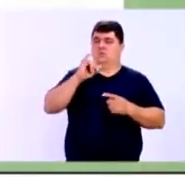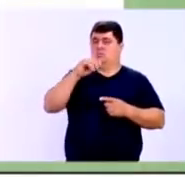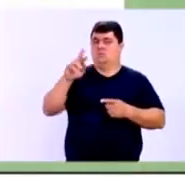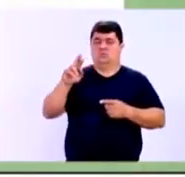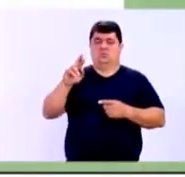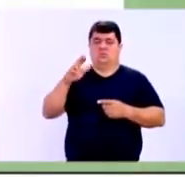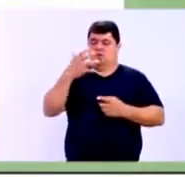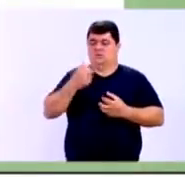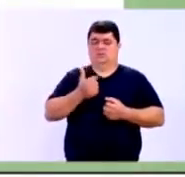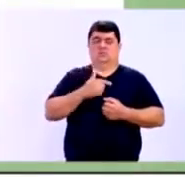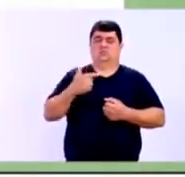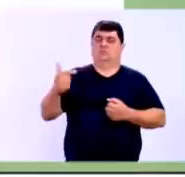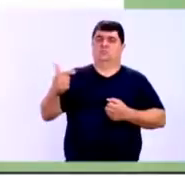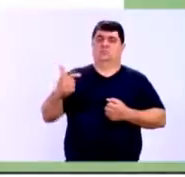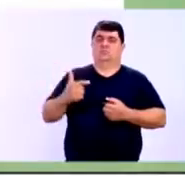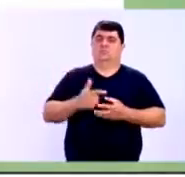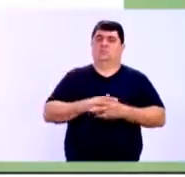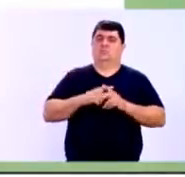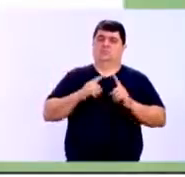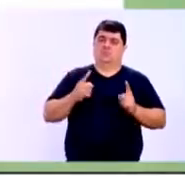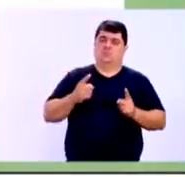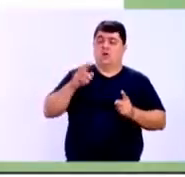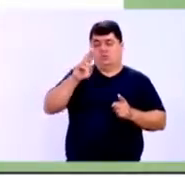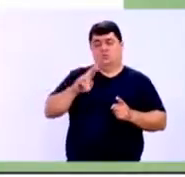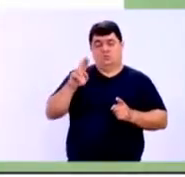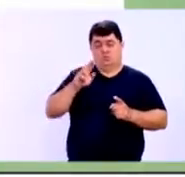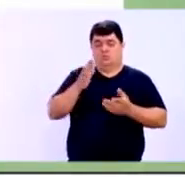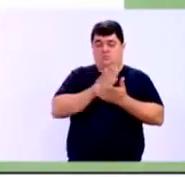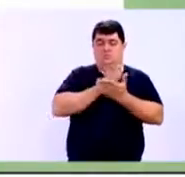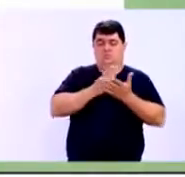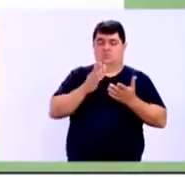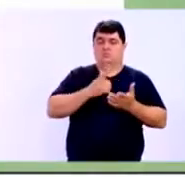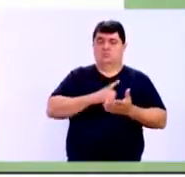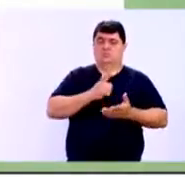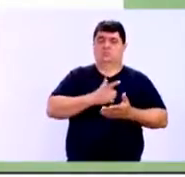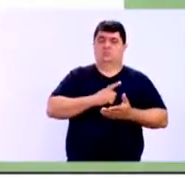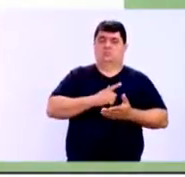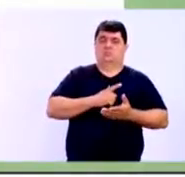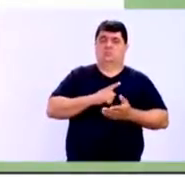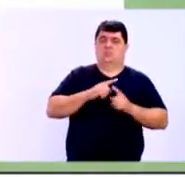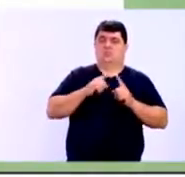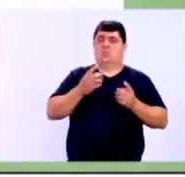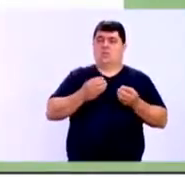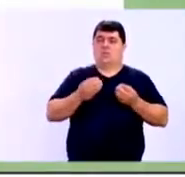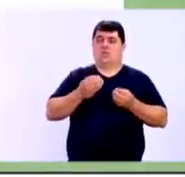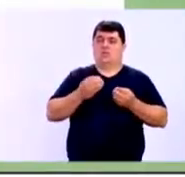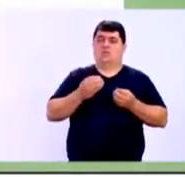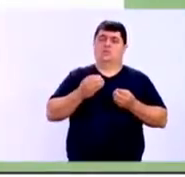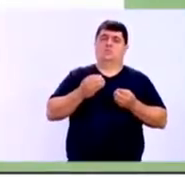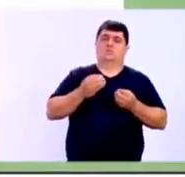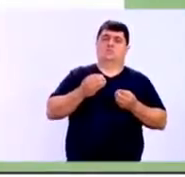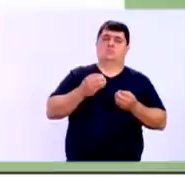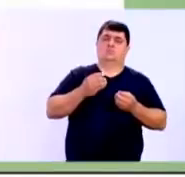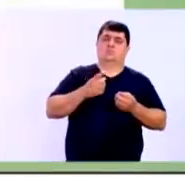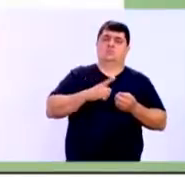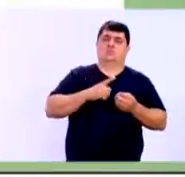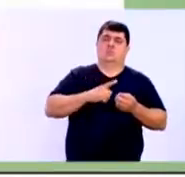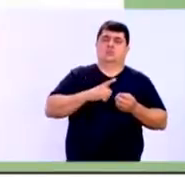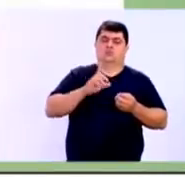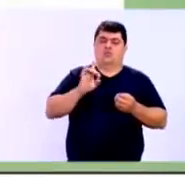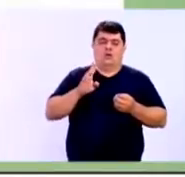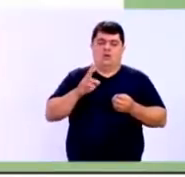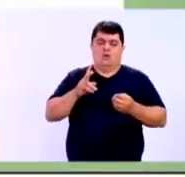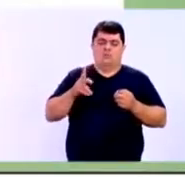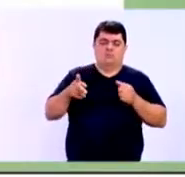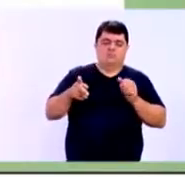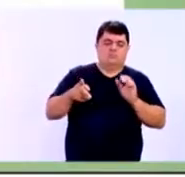renda nem pelas normas internacionais, mas ele é utilizado. Ele é utilizado como? Ele é utilizado de uma forma gerencial,